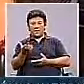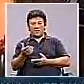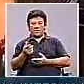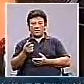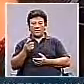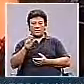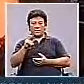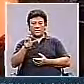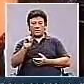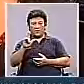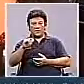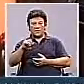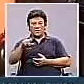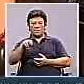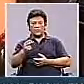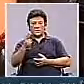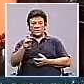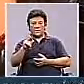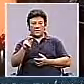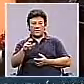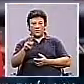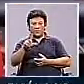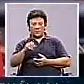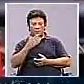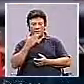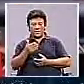Carolina Ferreira, do Museu do Caramulo. Muito obrigada. Um prédio é...